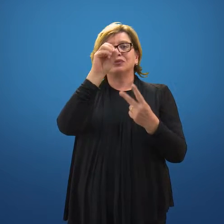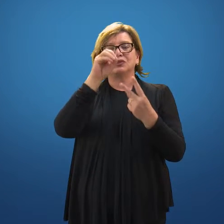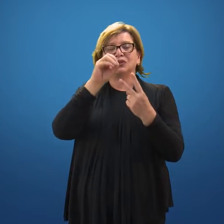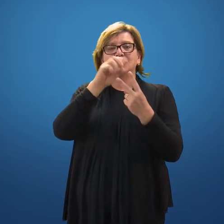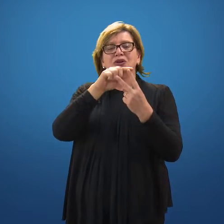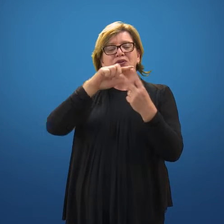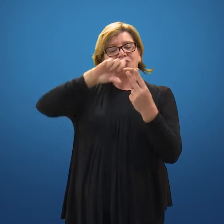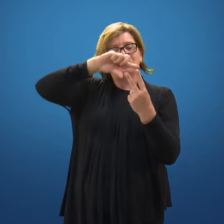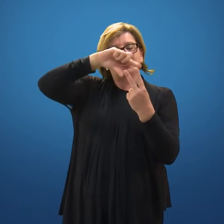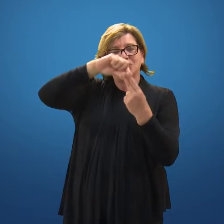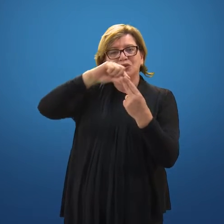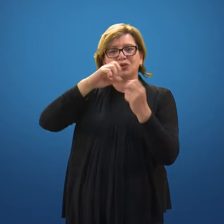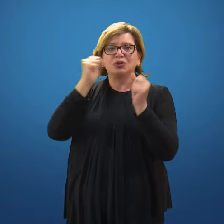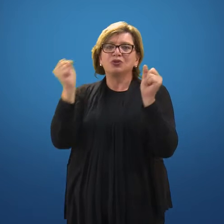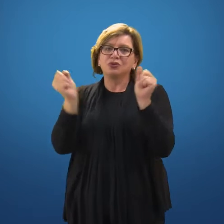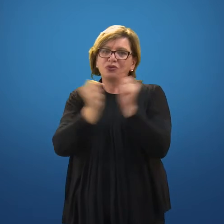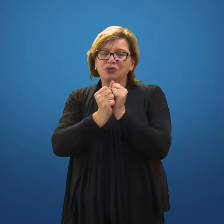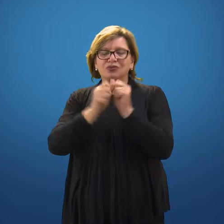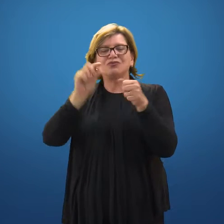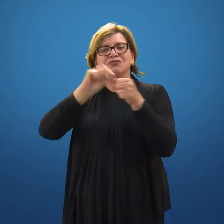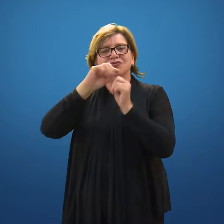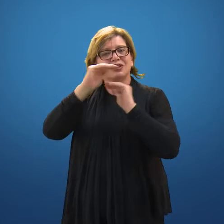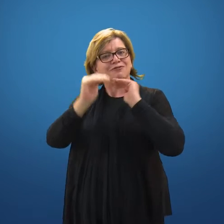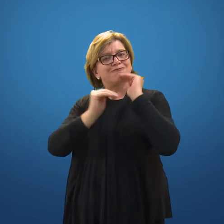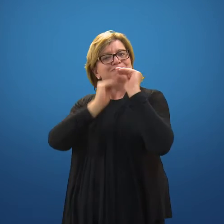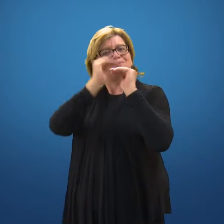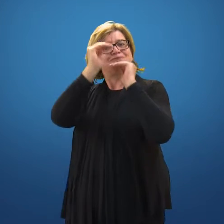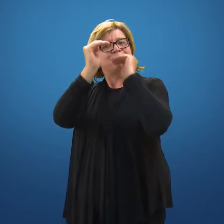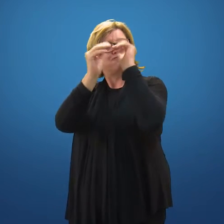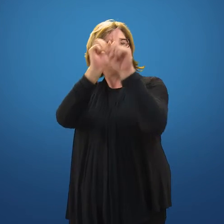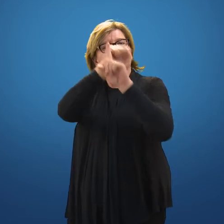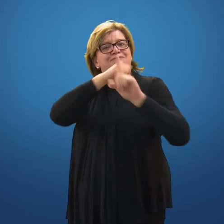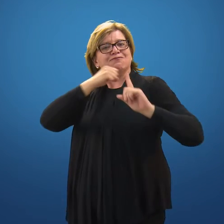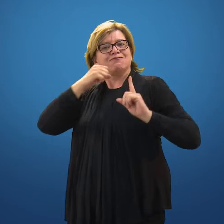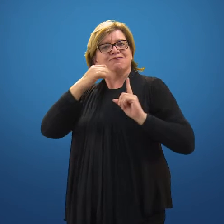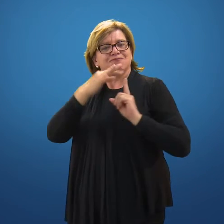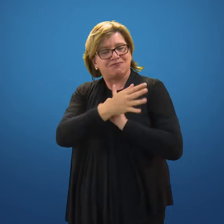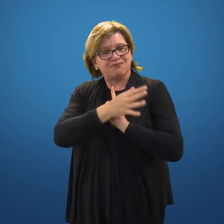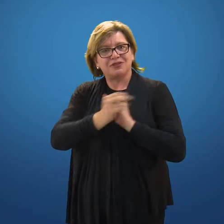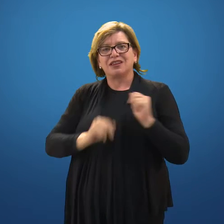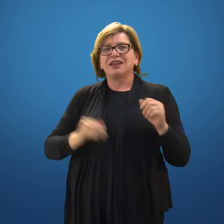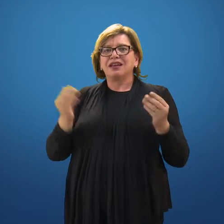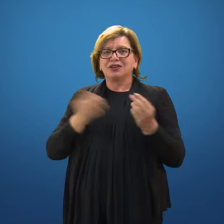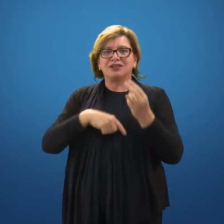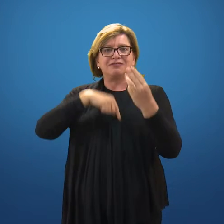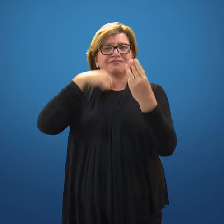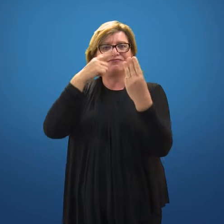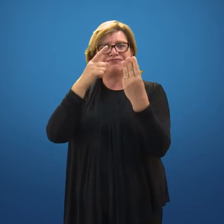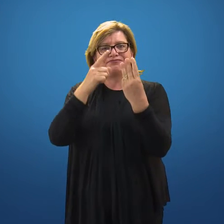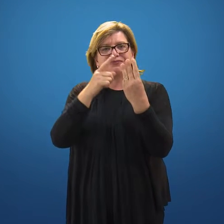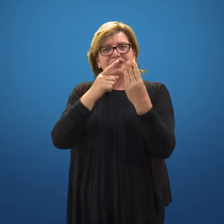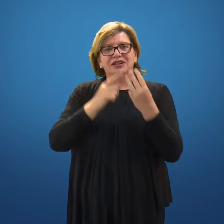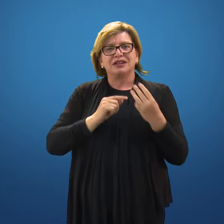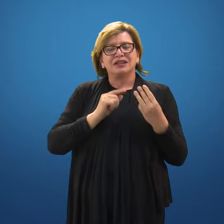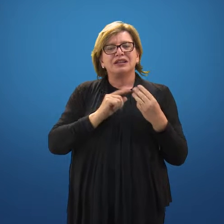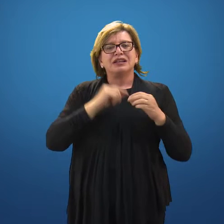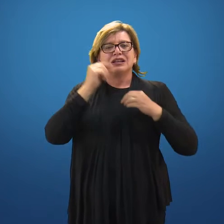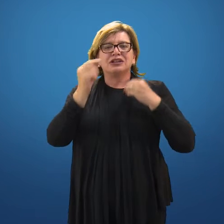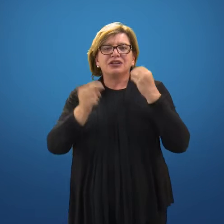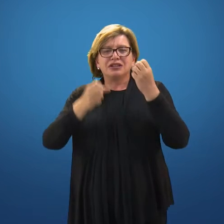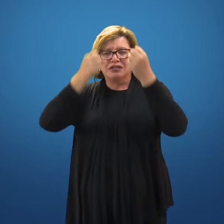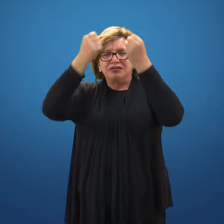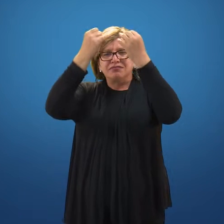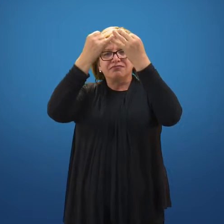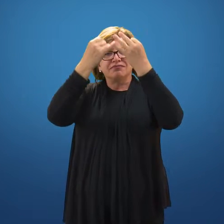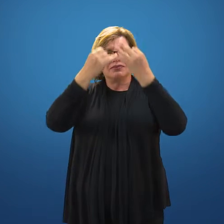geraria a evolução de uma sociedade. Agora vamos falar sobre a primeira